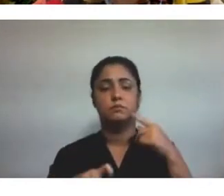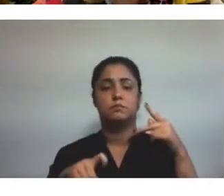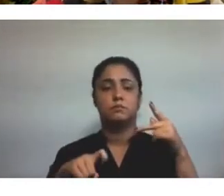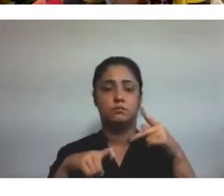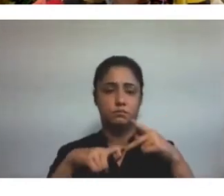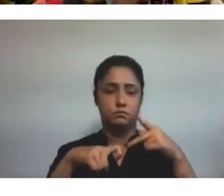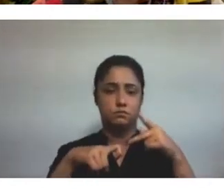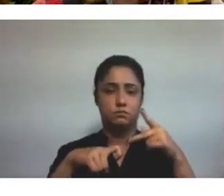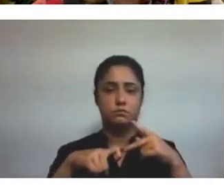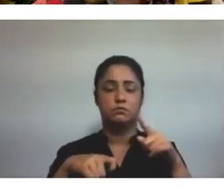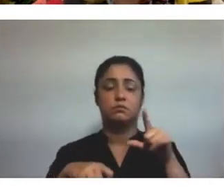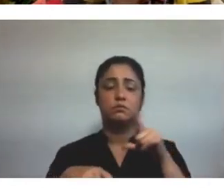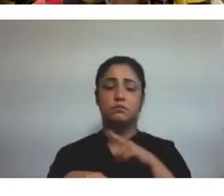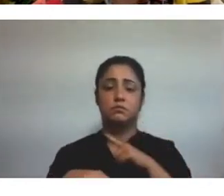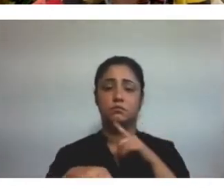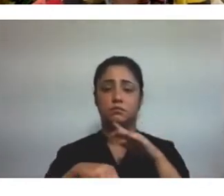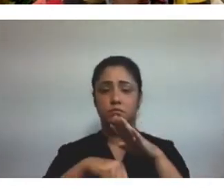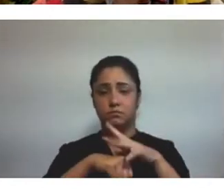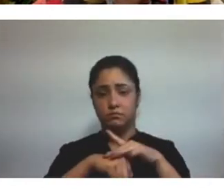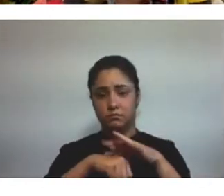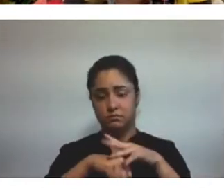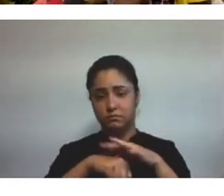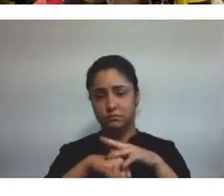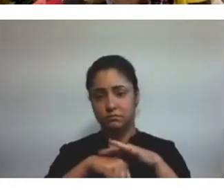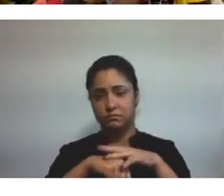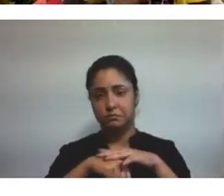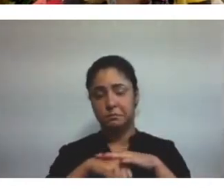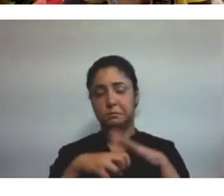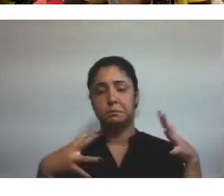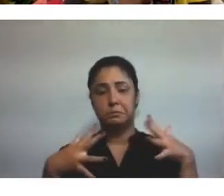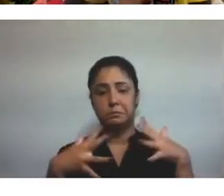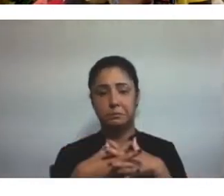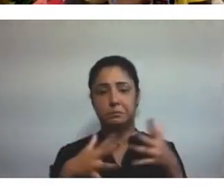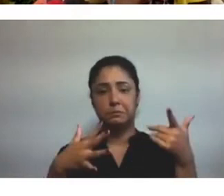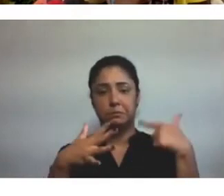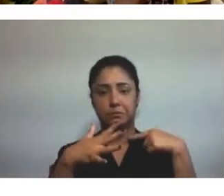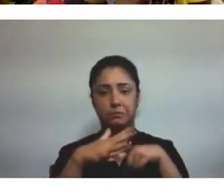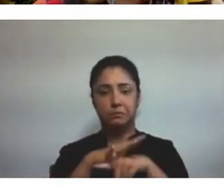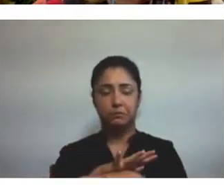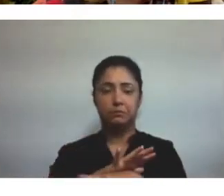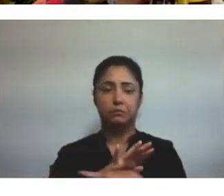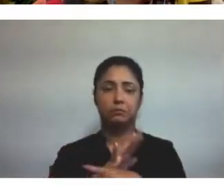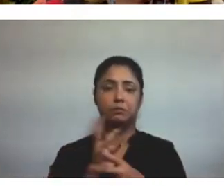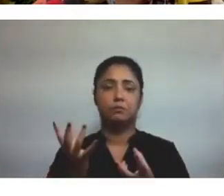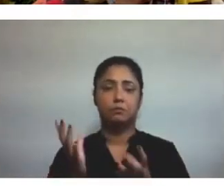doenças bastante complexas e crônicas, como câncer,